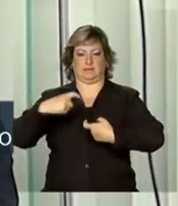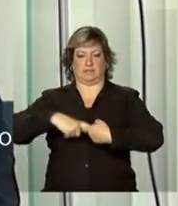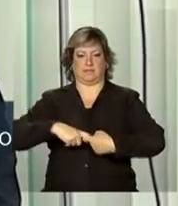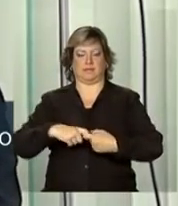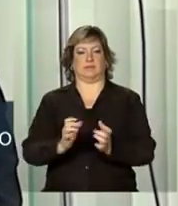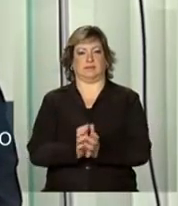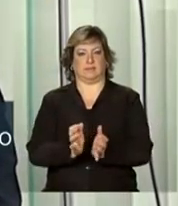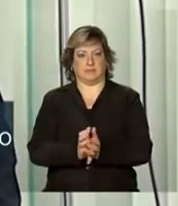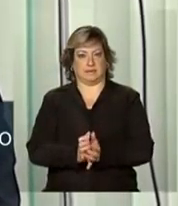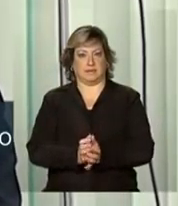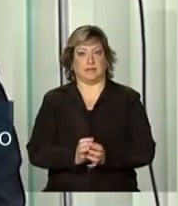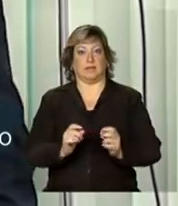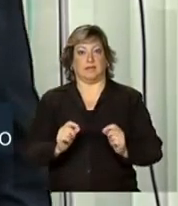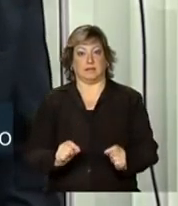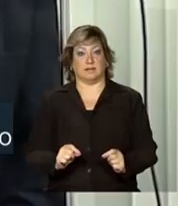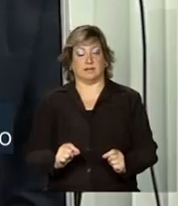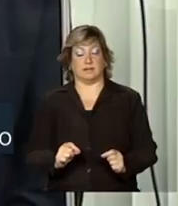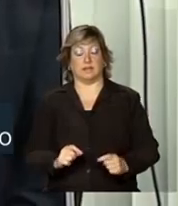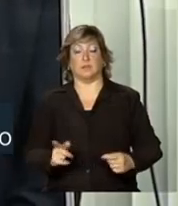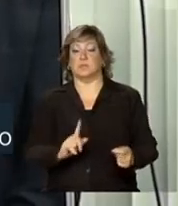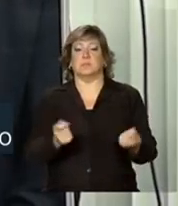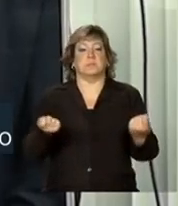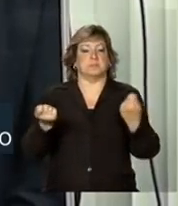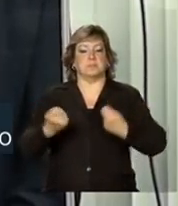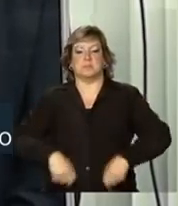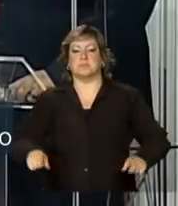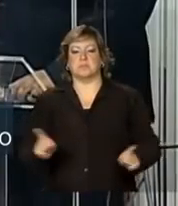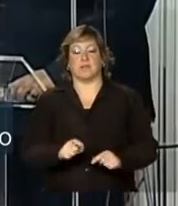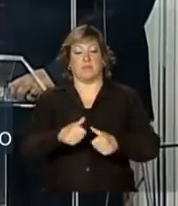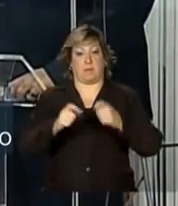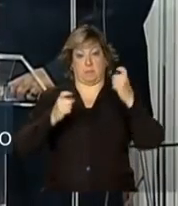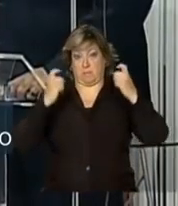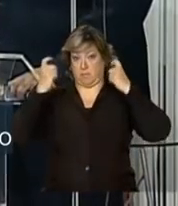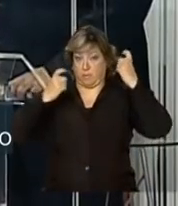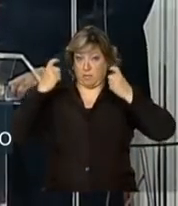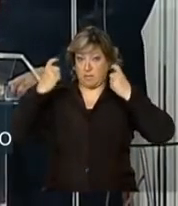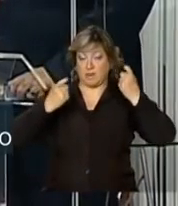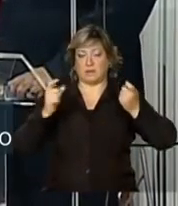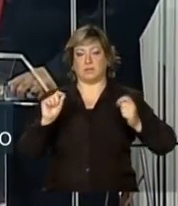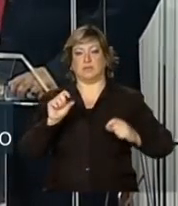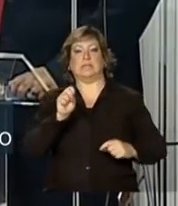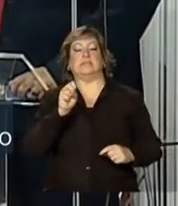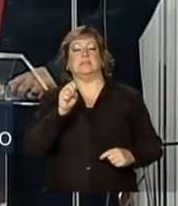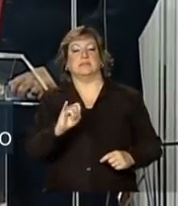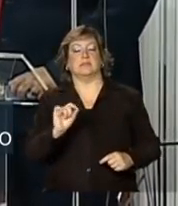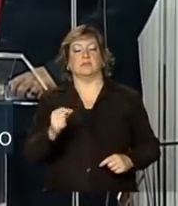Então, não precisa ficar preocupado